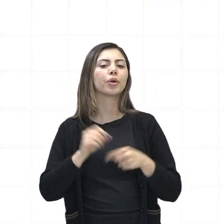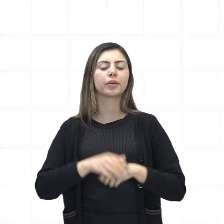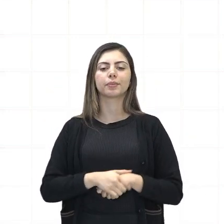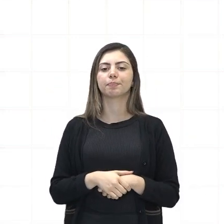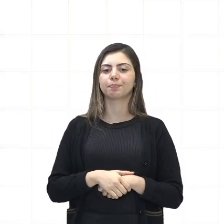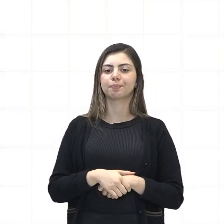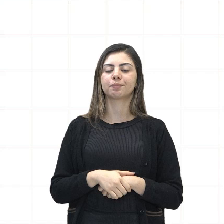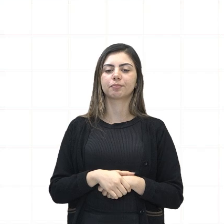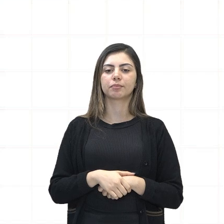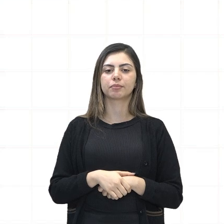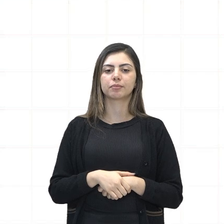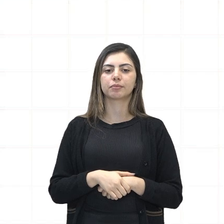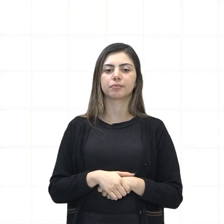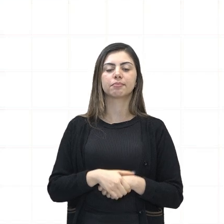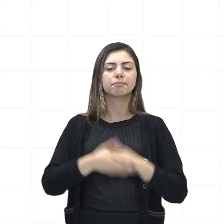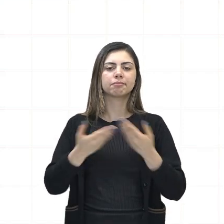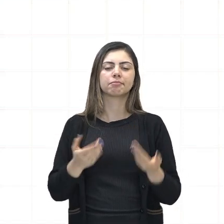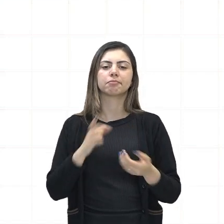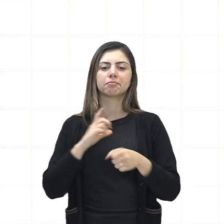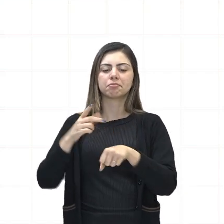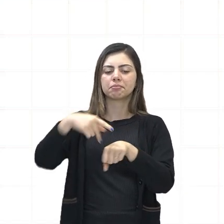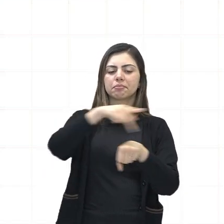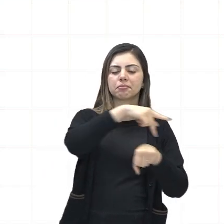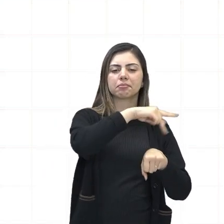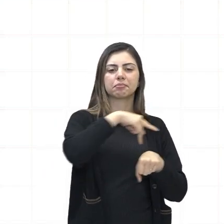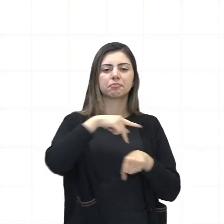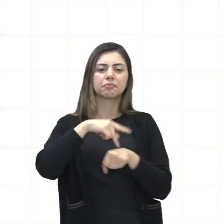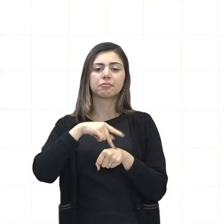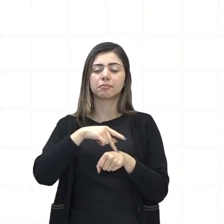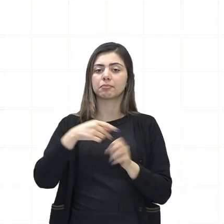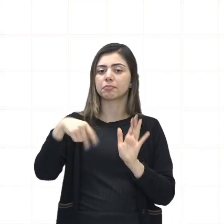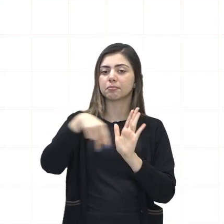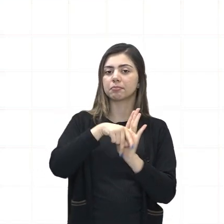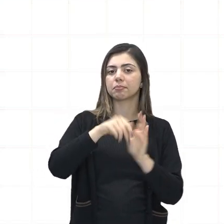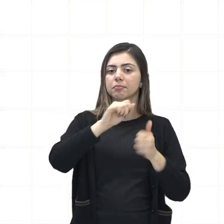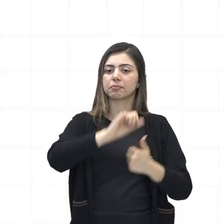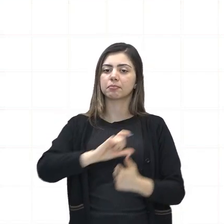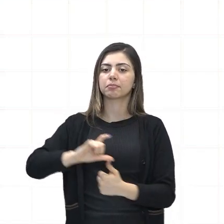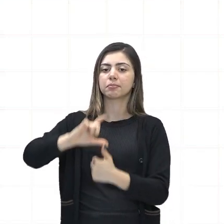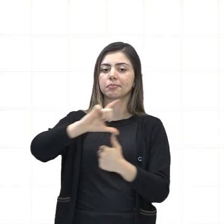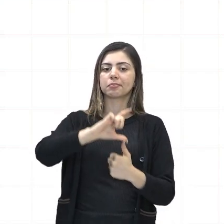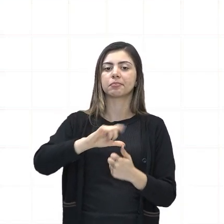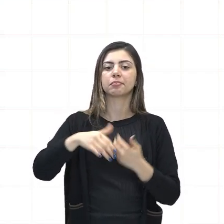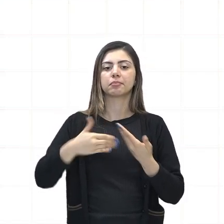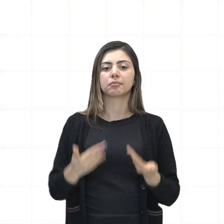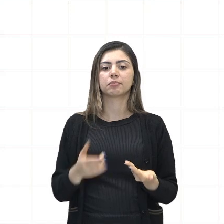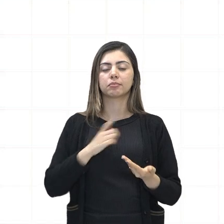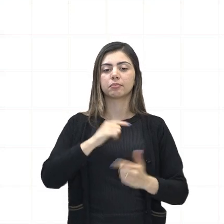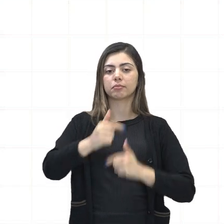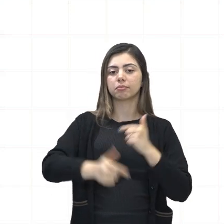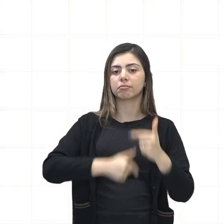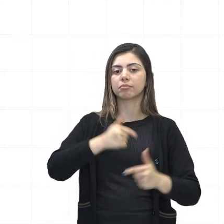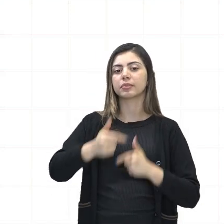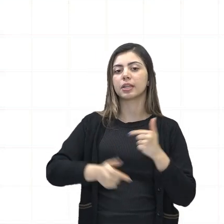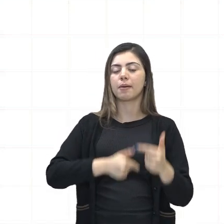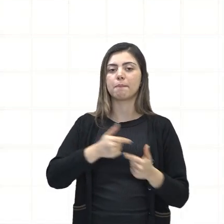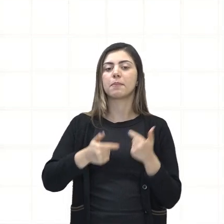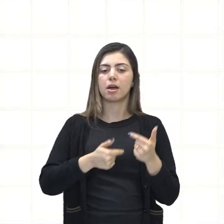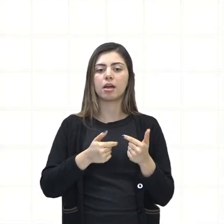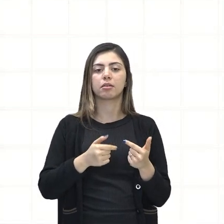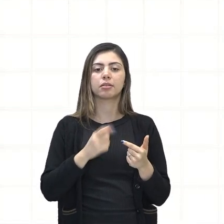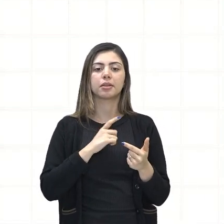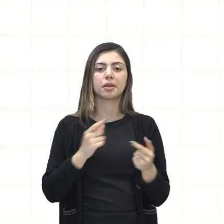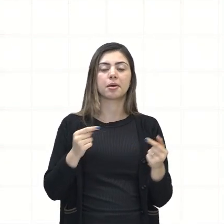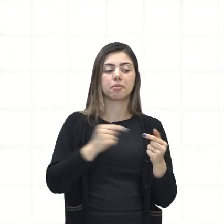que em vários países da América Latina, grande parte da produção agropecuária, ou seja, da